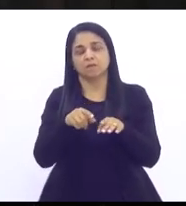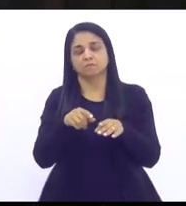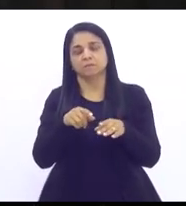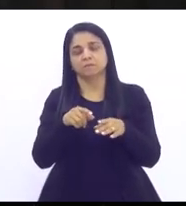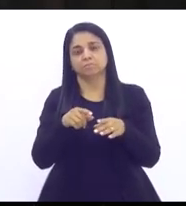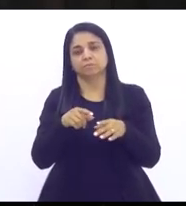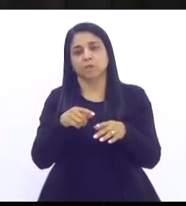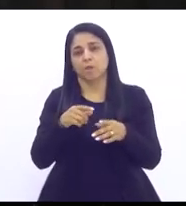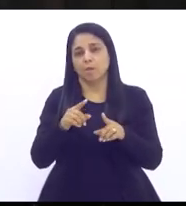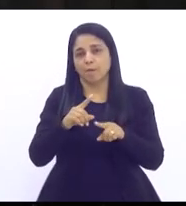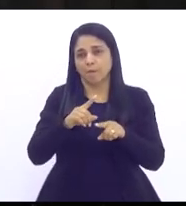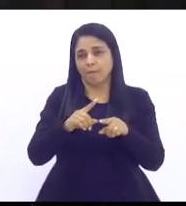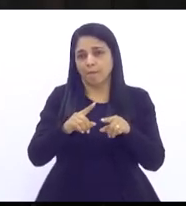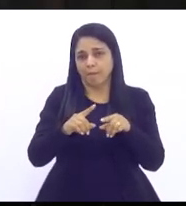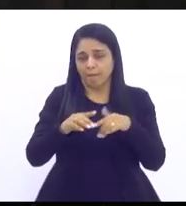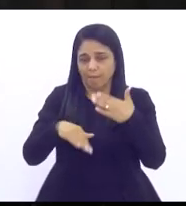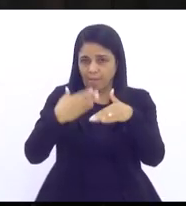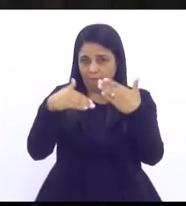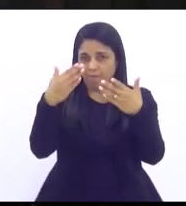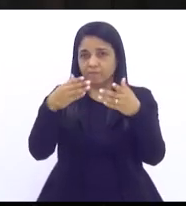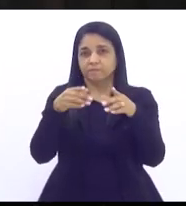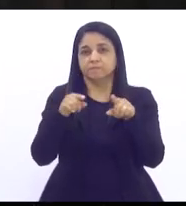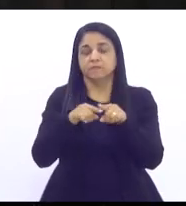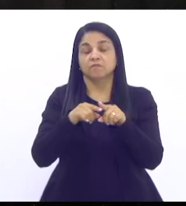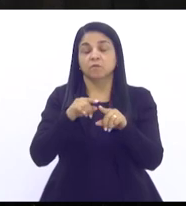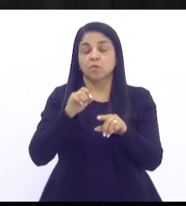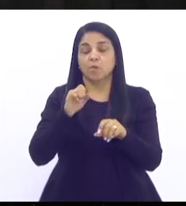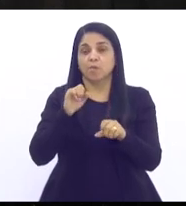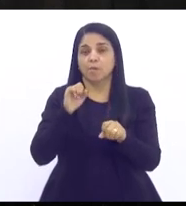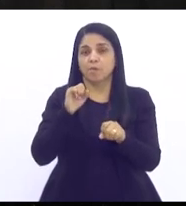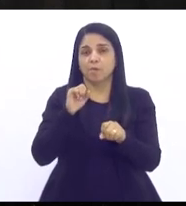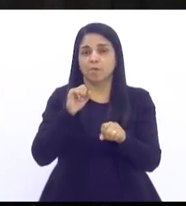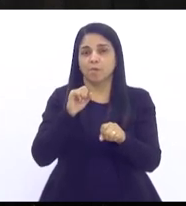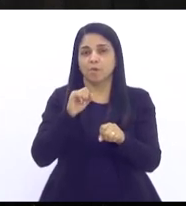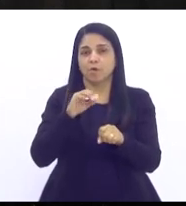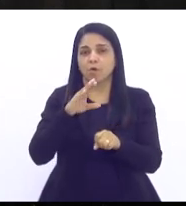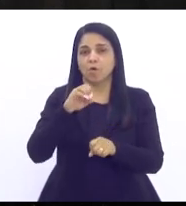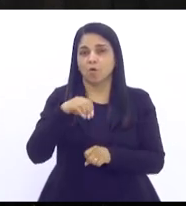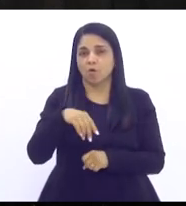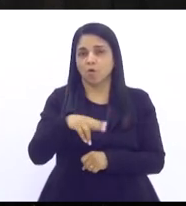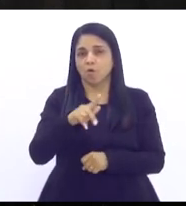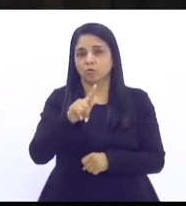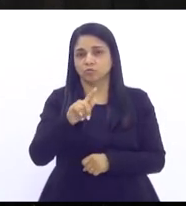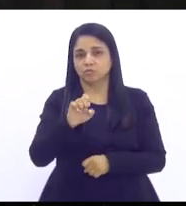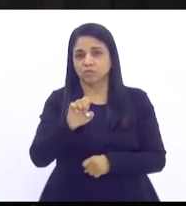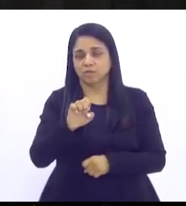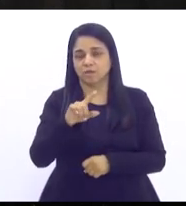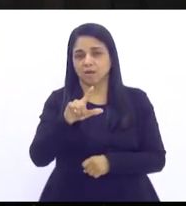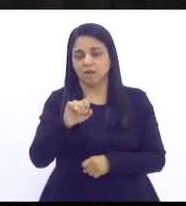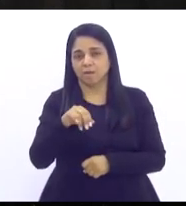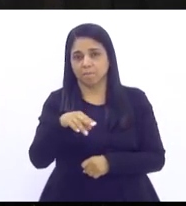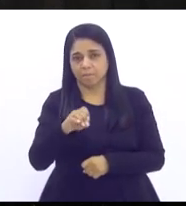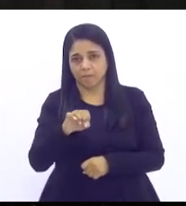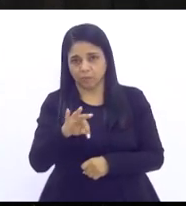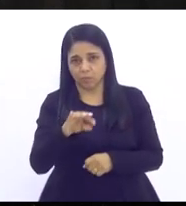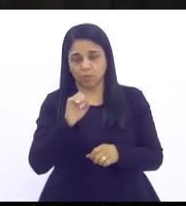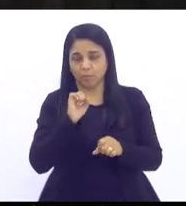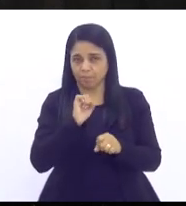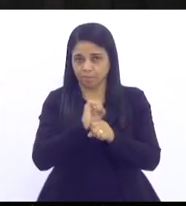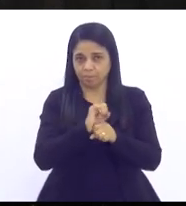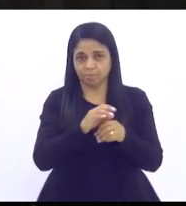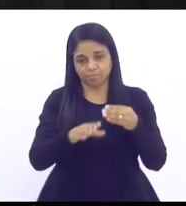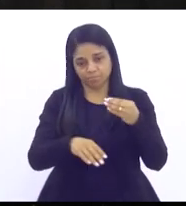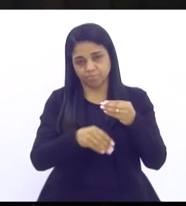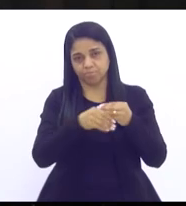houve um congelamento do reajuste do salário mínimo aqui do Estado do Rio de Janeiro, e, desde